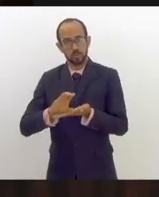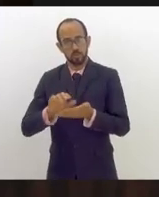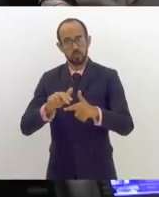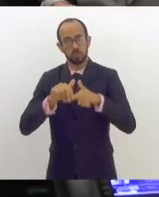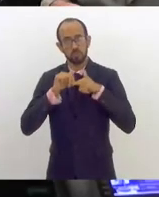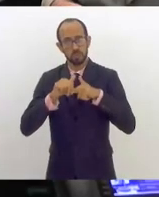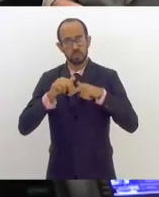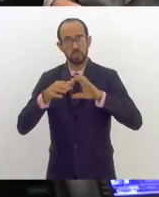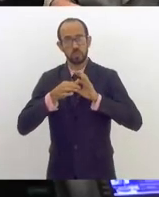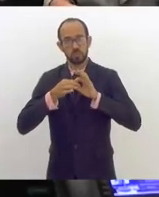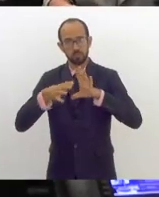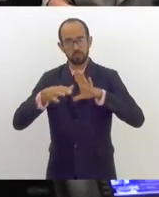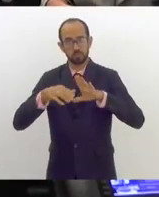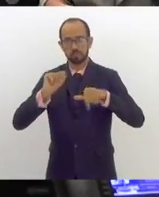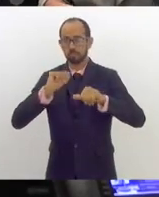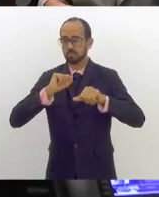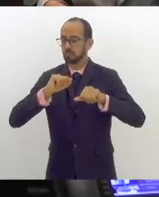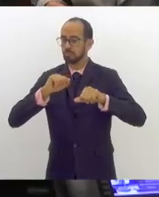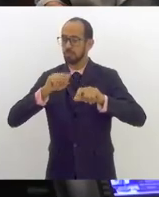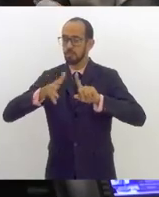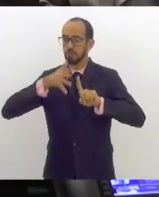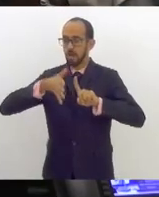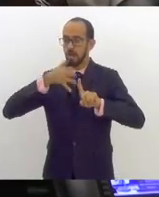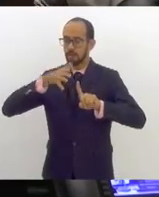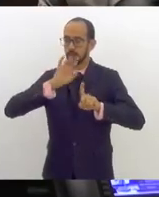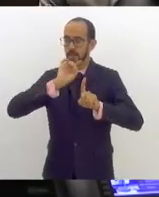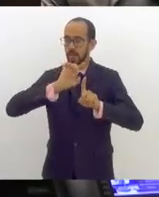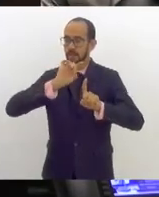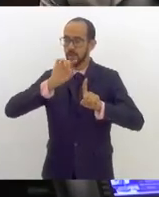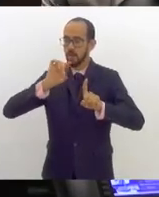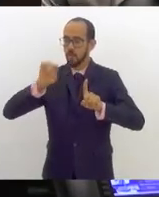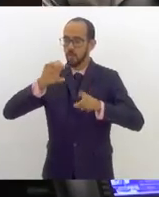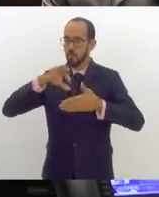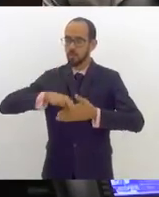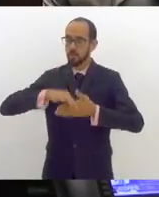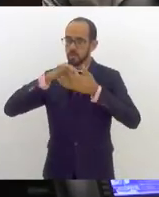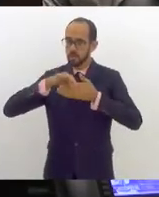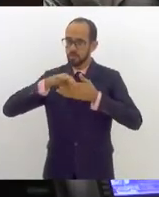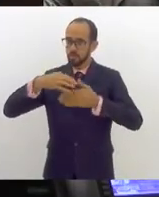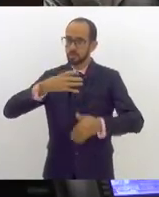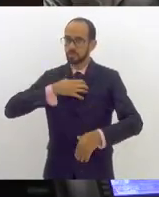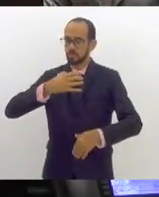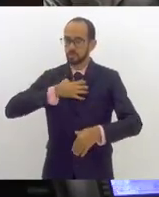abri franqueei a palavra a cada líder de partido para que todos se sentisse contemplados